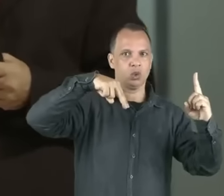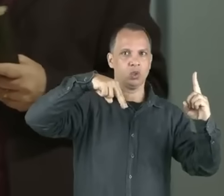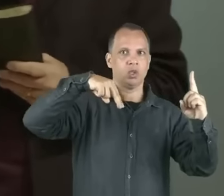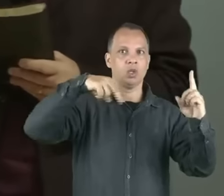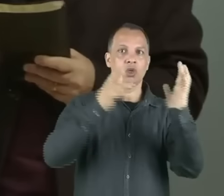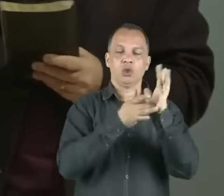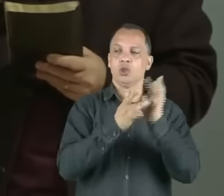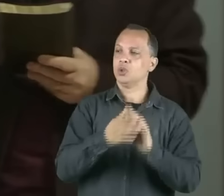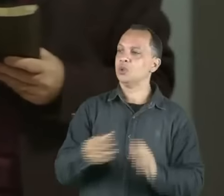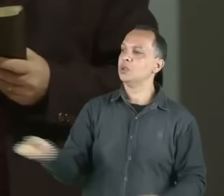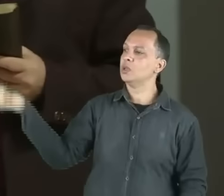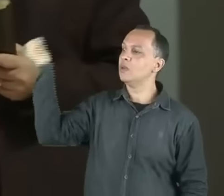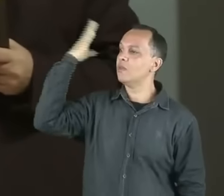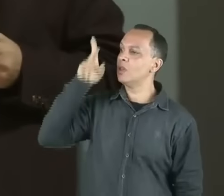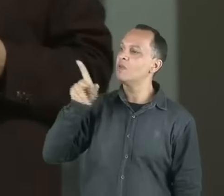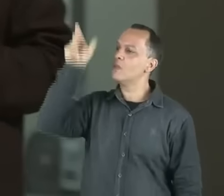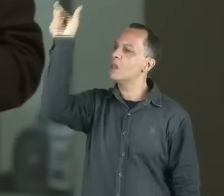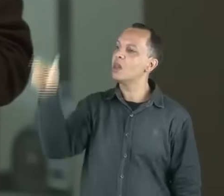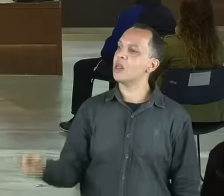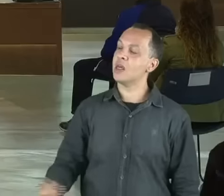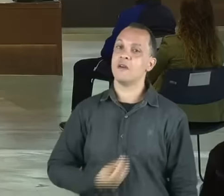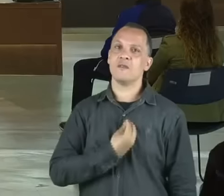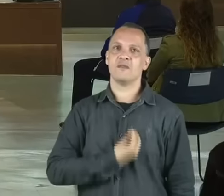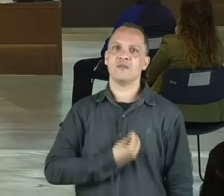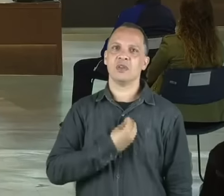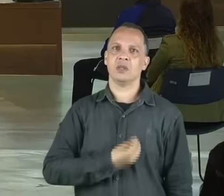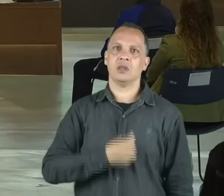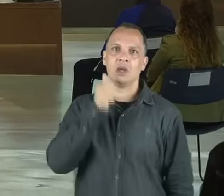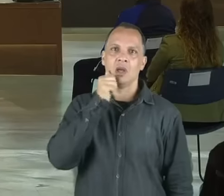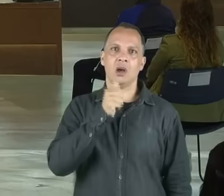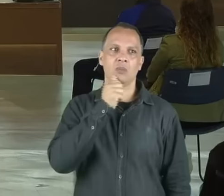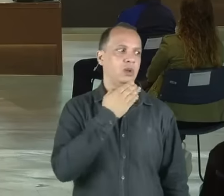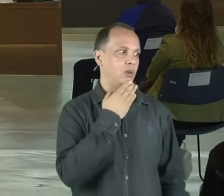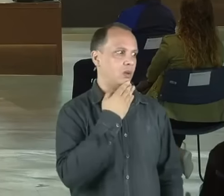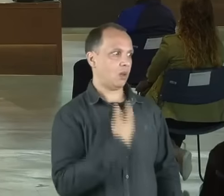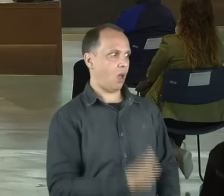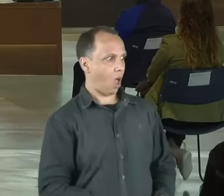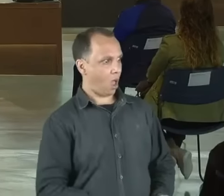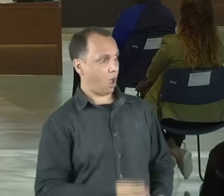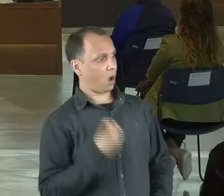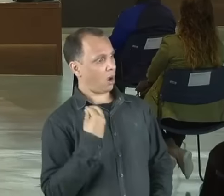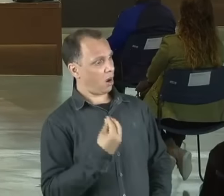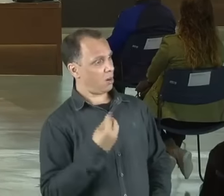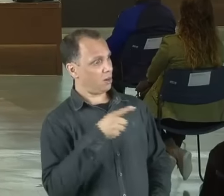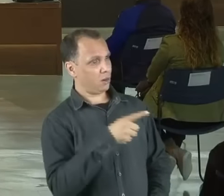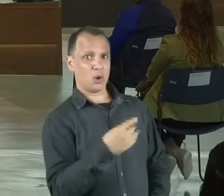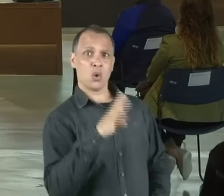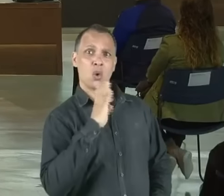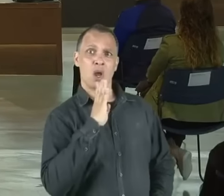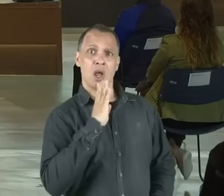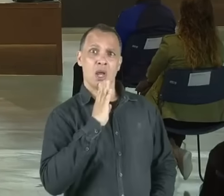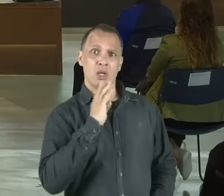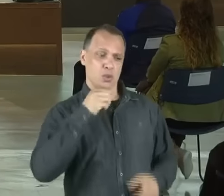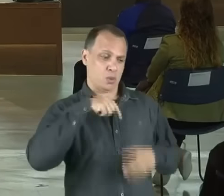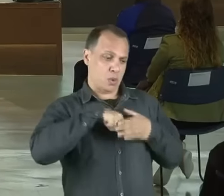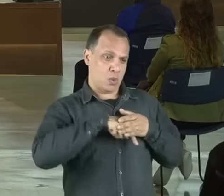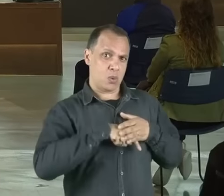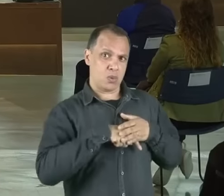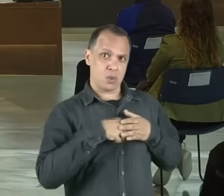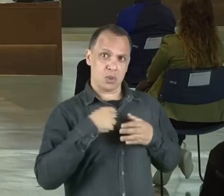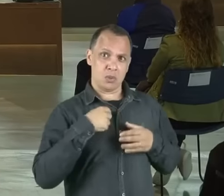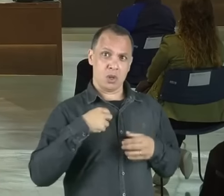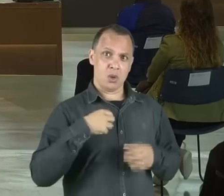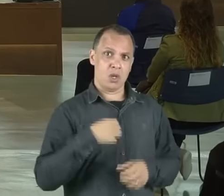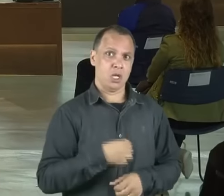meu respeito Olá tudo meu respeito imagina a oração do salmista